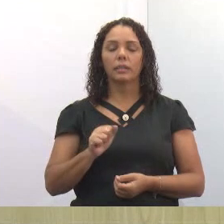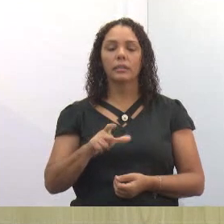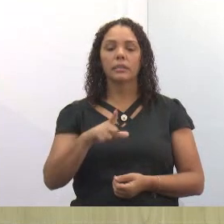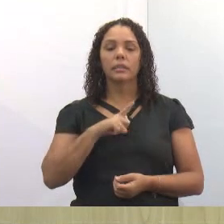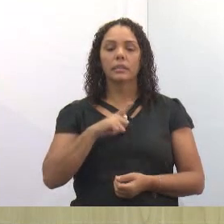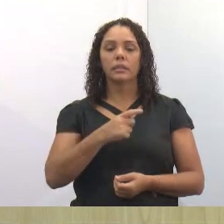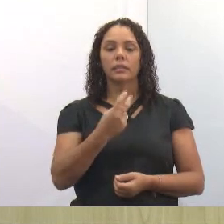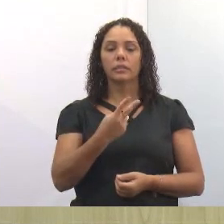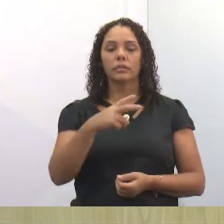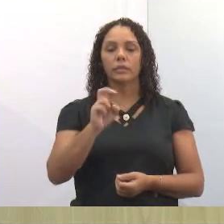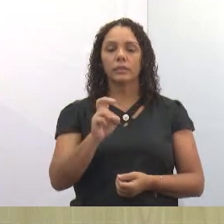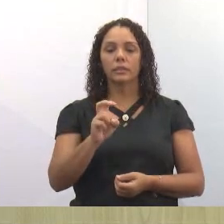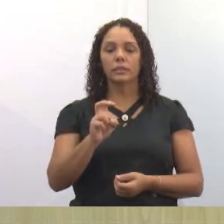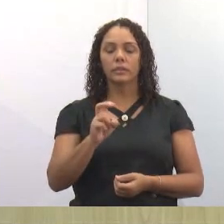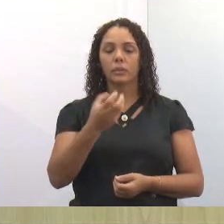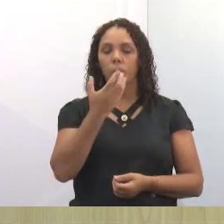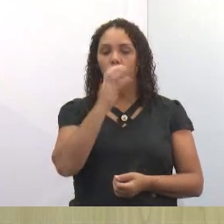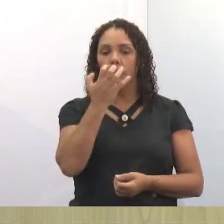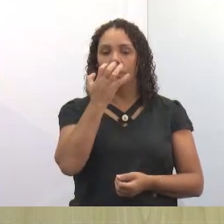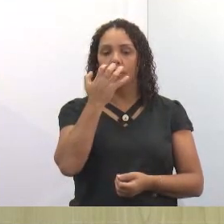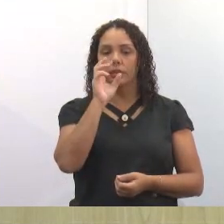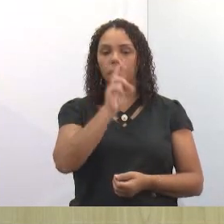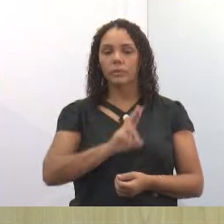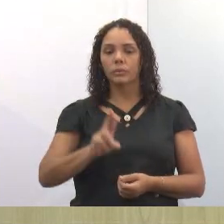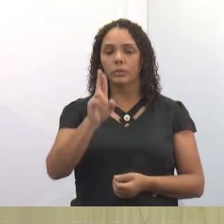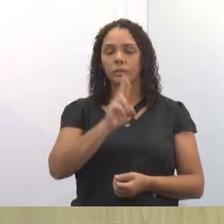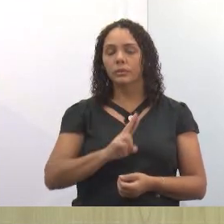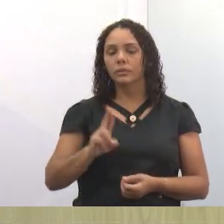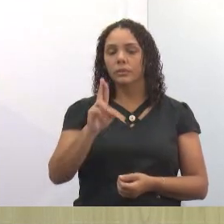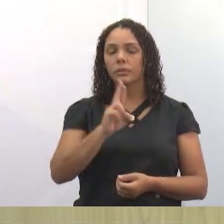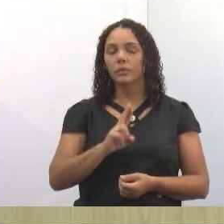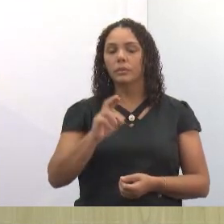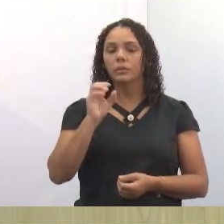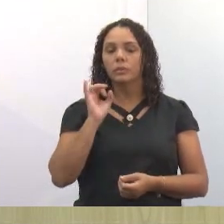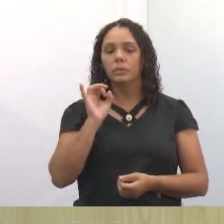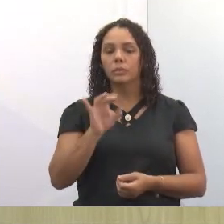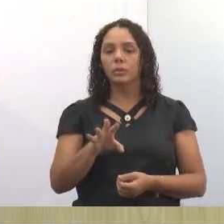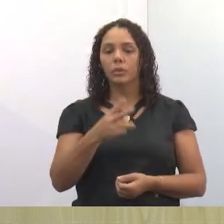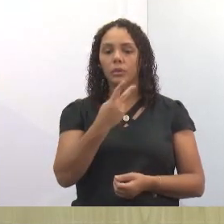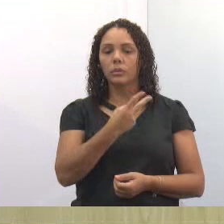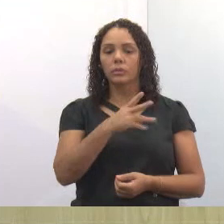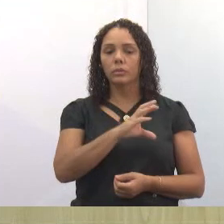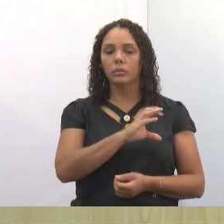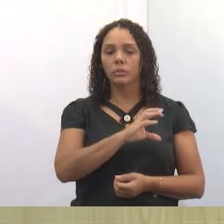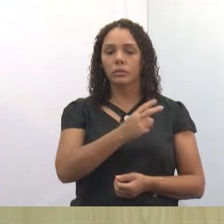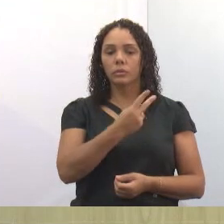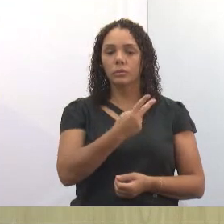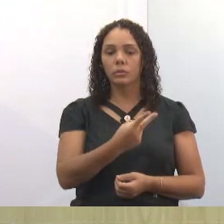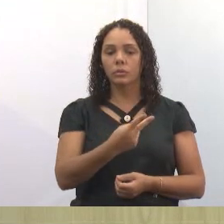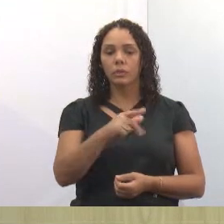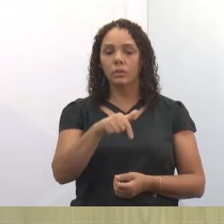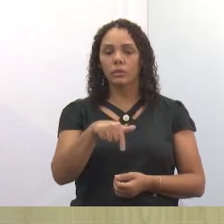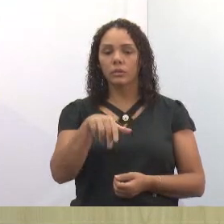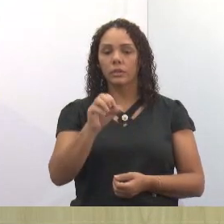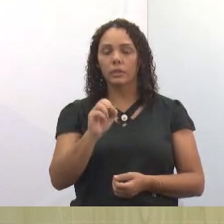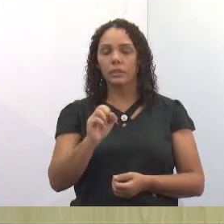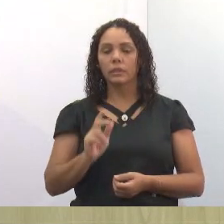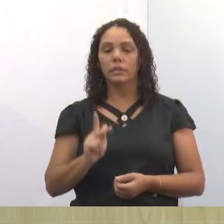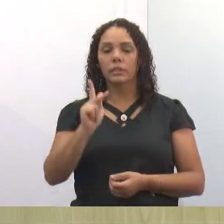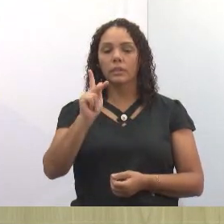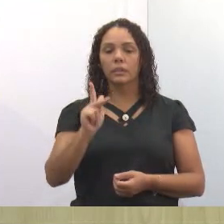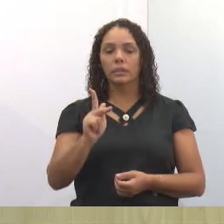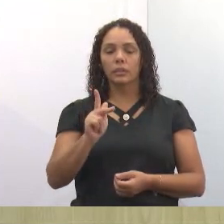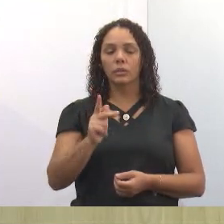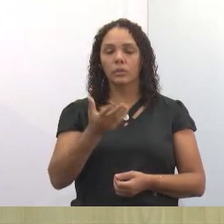25 cães utilizando-se apenas de 270 quilos de ração por